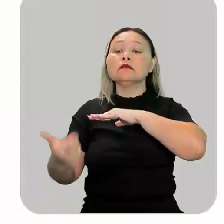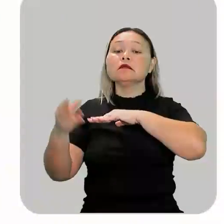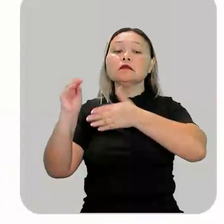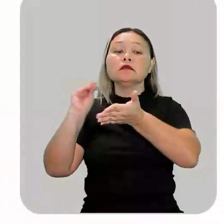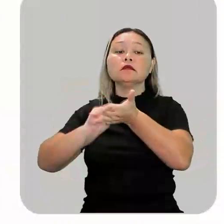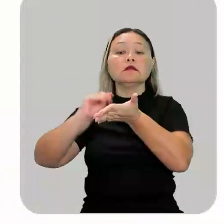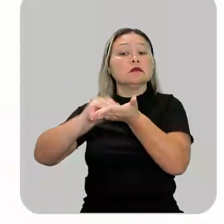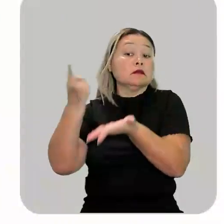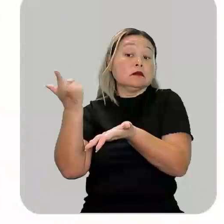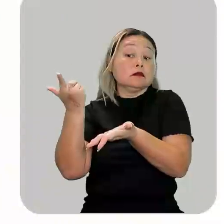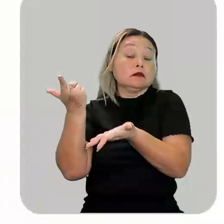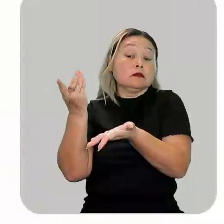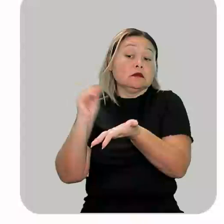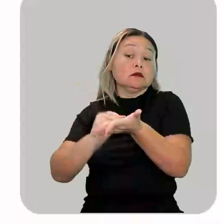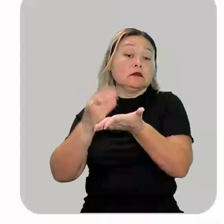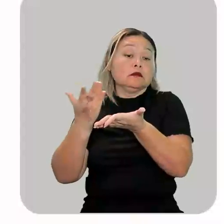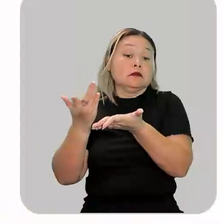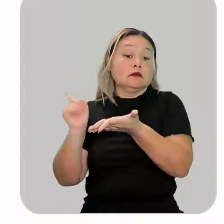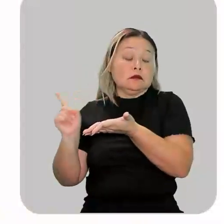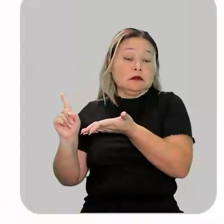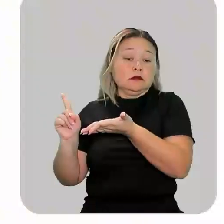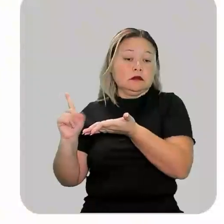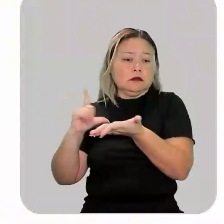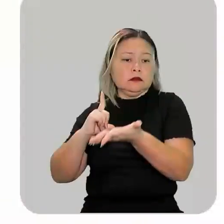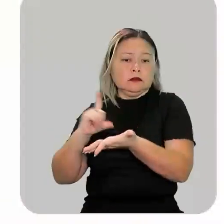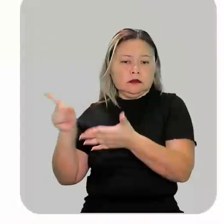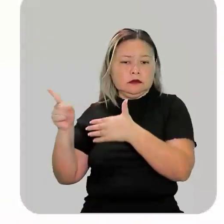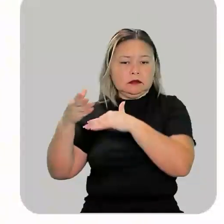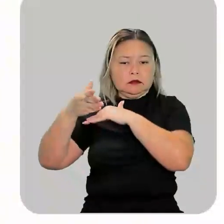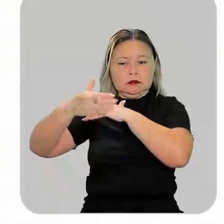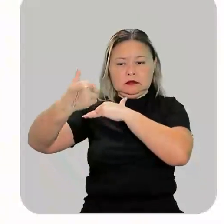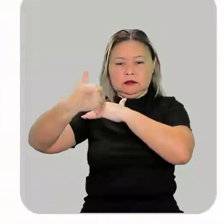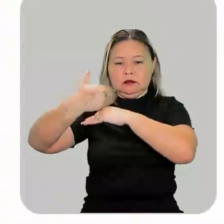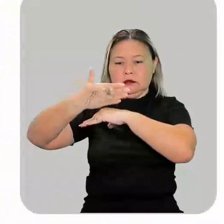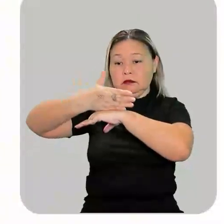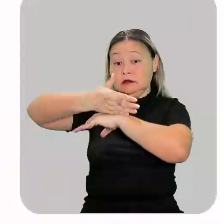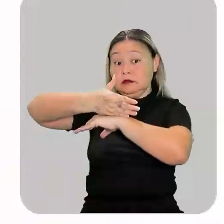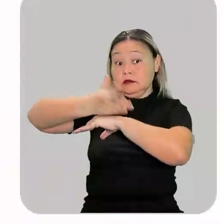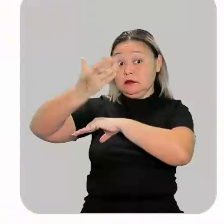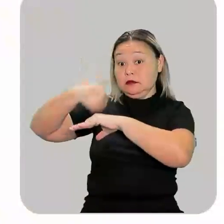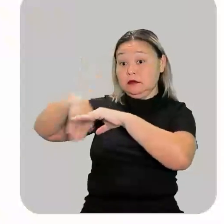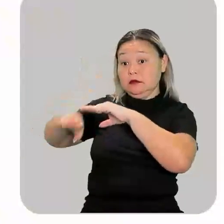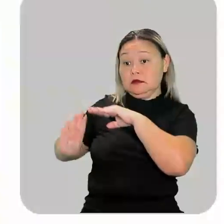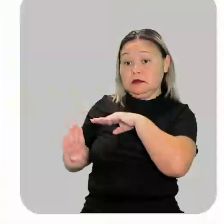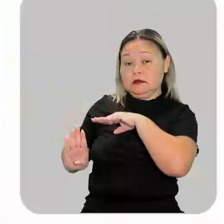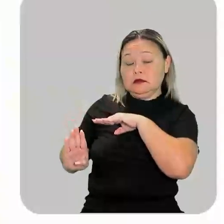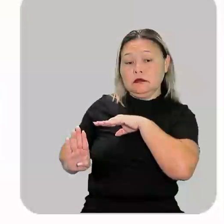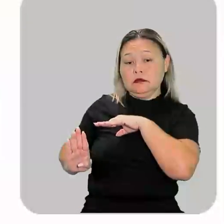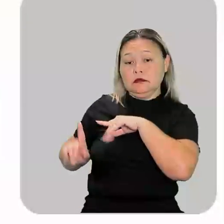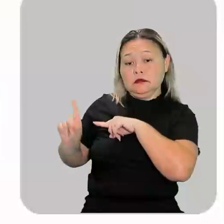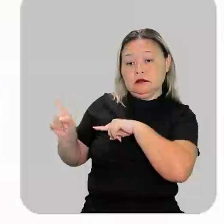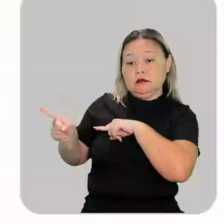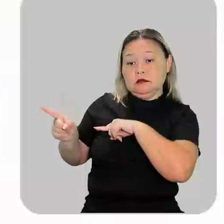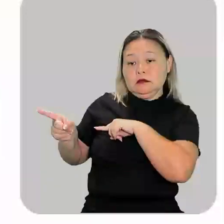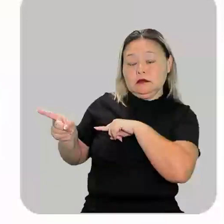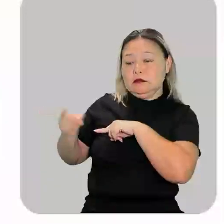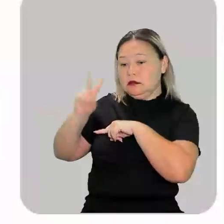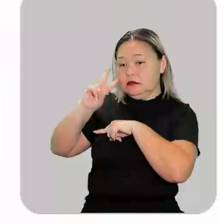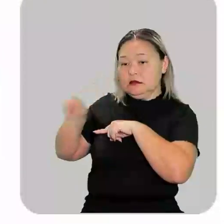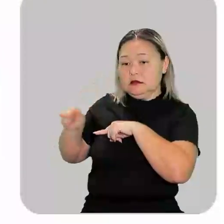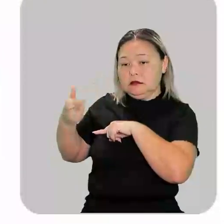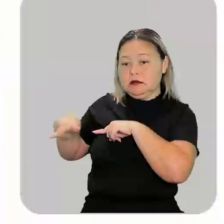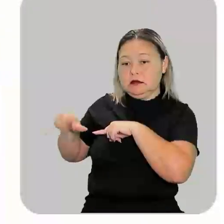faltando seta, né? Aqui, vocês acham que é dessa forma aqui? Ou é da outra forma? Olha lá a casinha de novo.